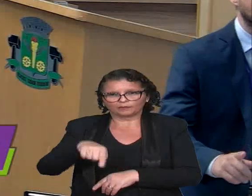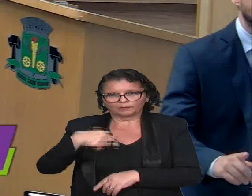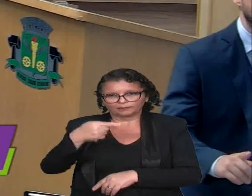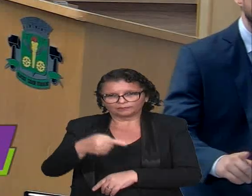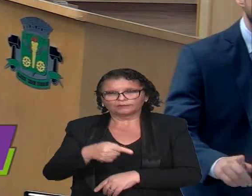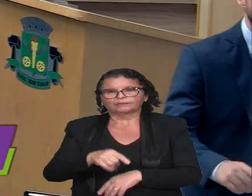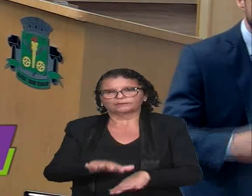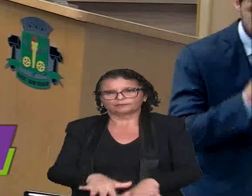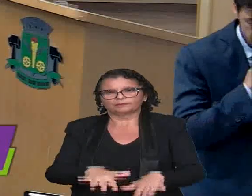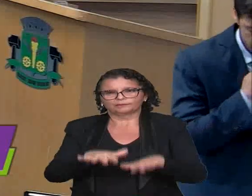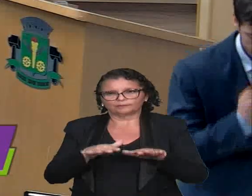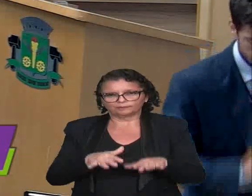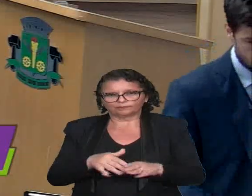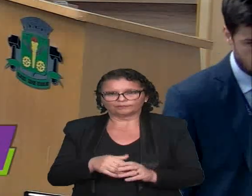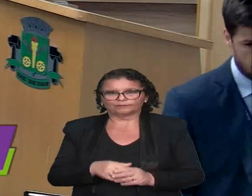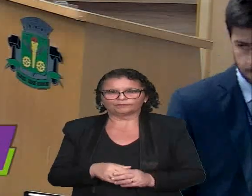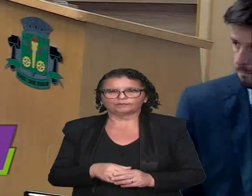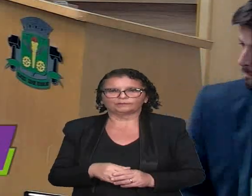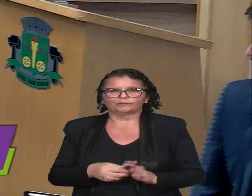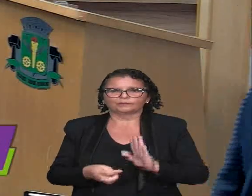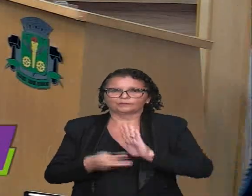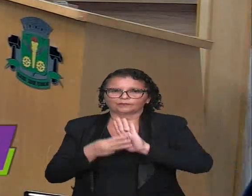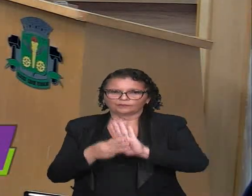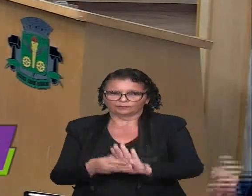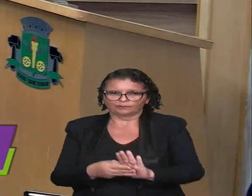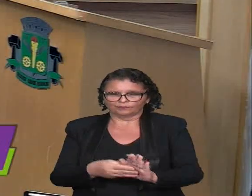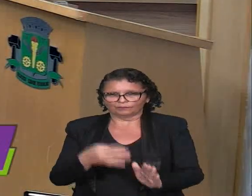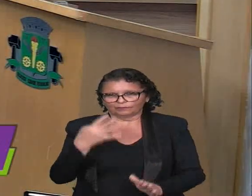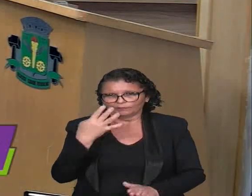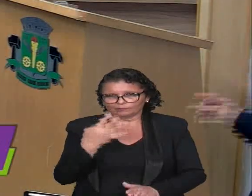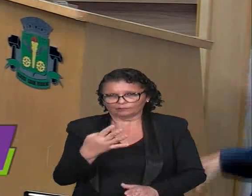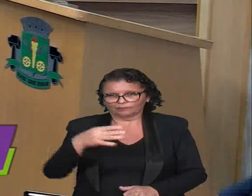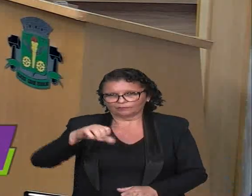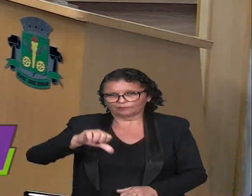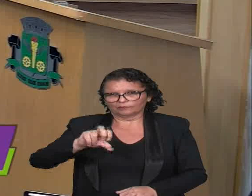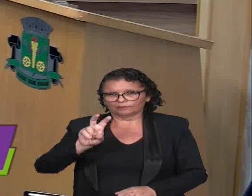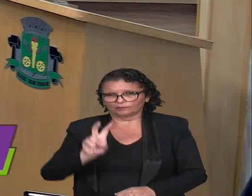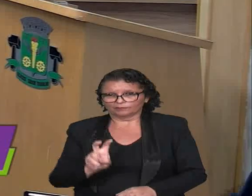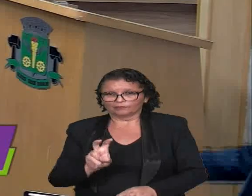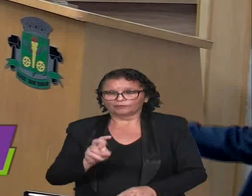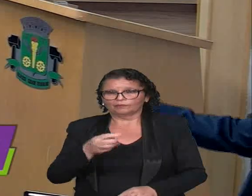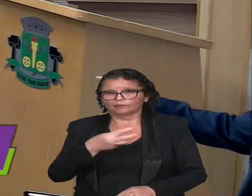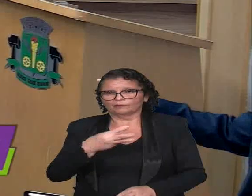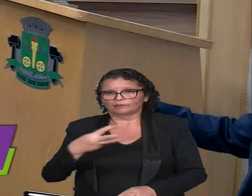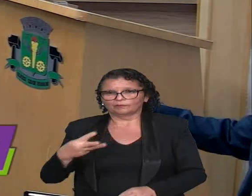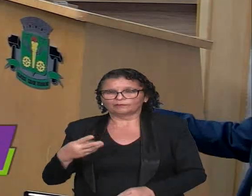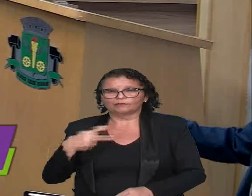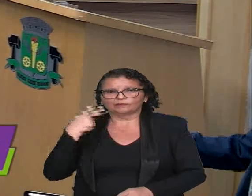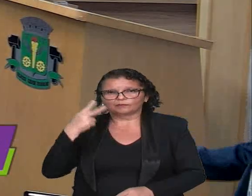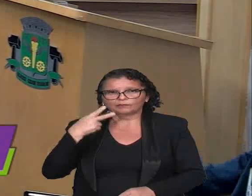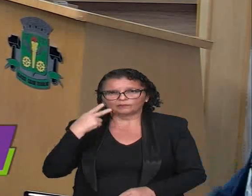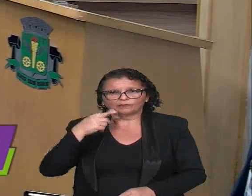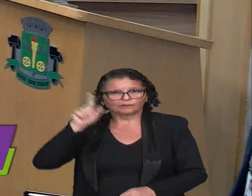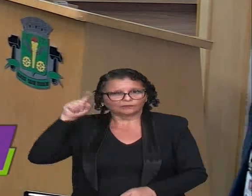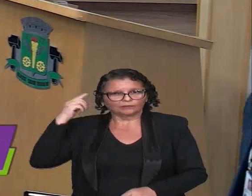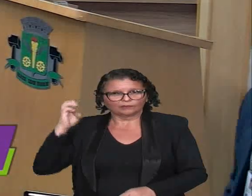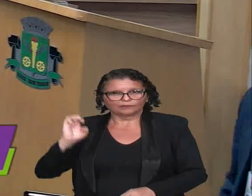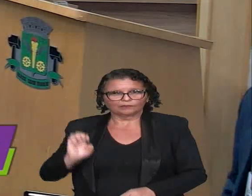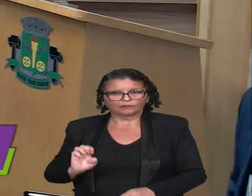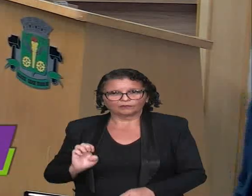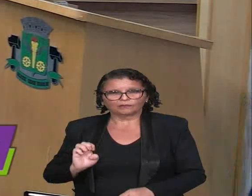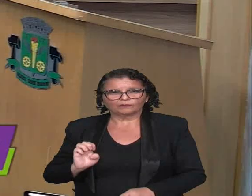será pautado na próxima sessão Moção de aplauso número 495 de 2023 da Nobre vereadora Elsa